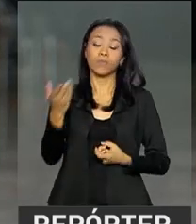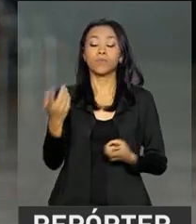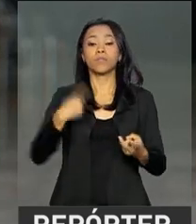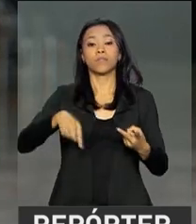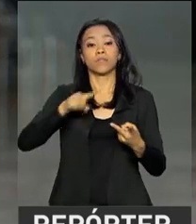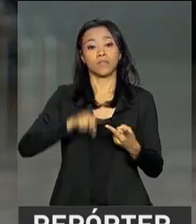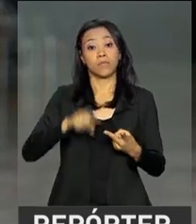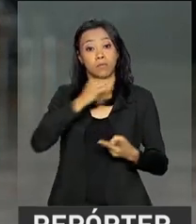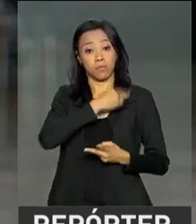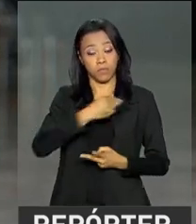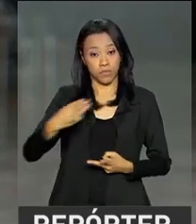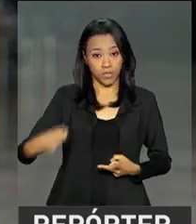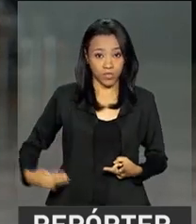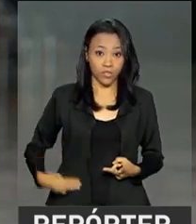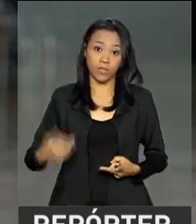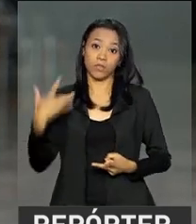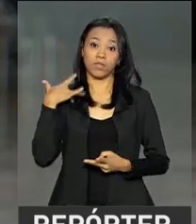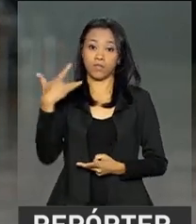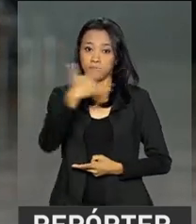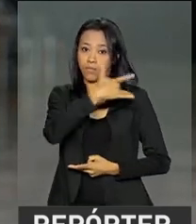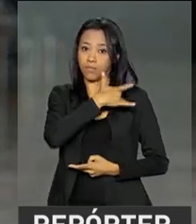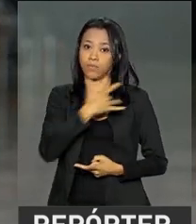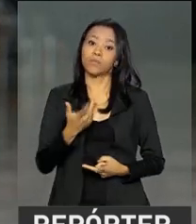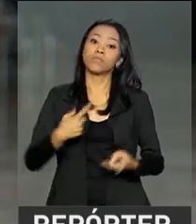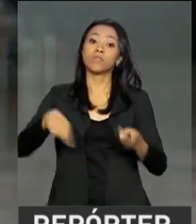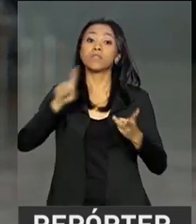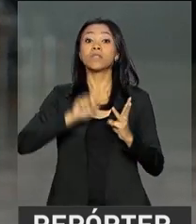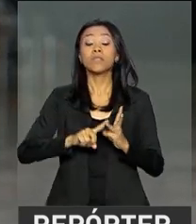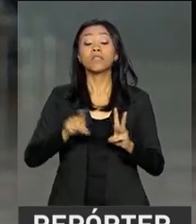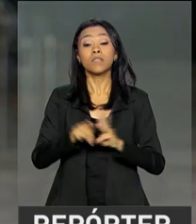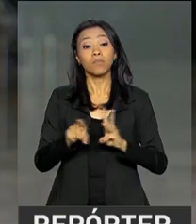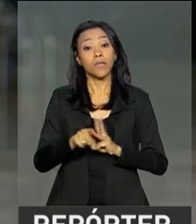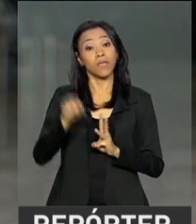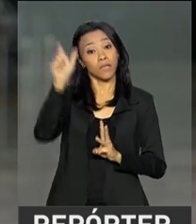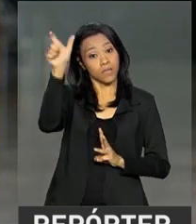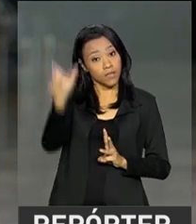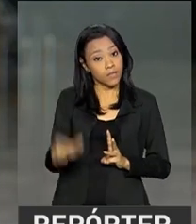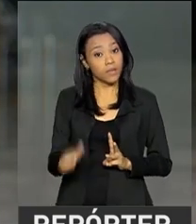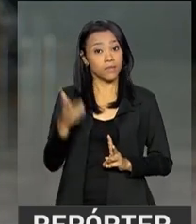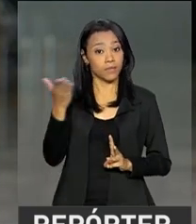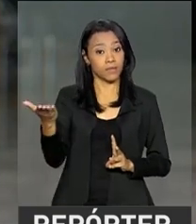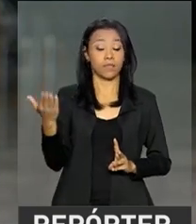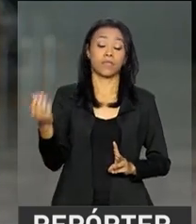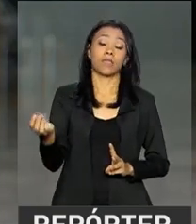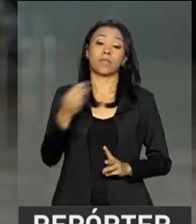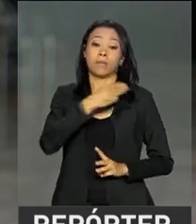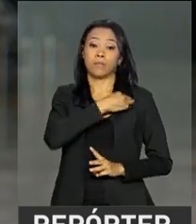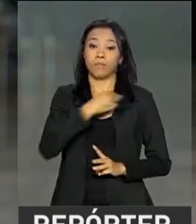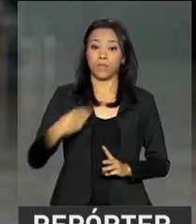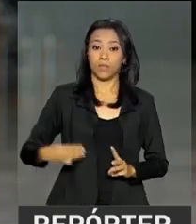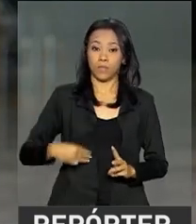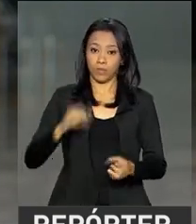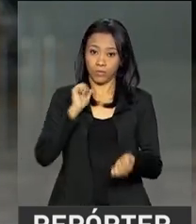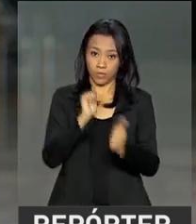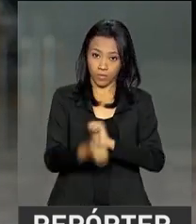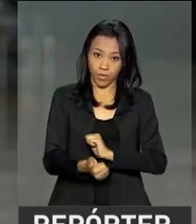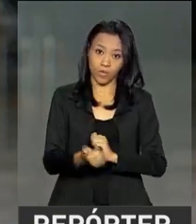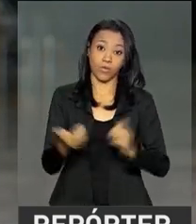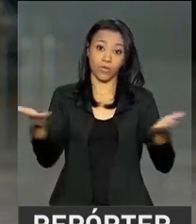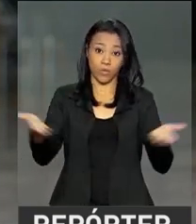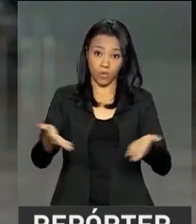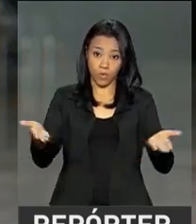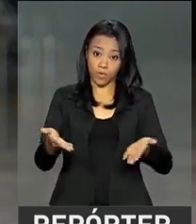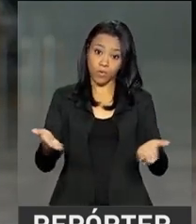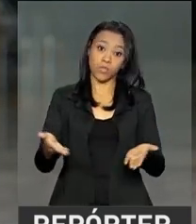Maggi, com o ministro da Saúde, Ricardo Barros, e com Leonardo Pisciani, ministro do Esporte. Hoje, Temer